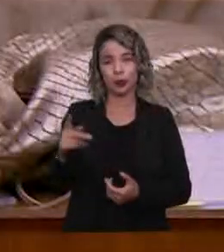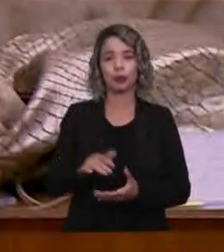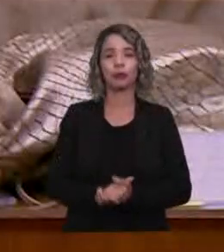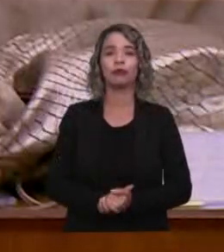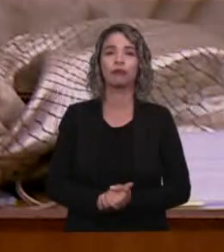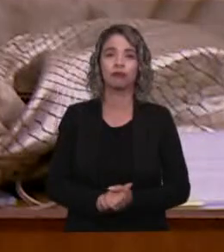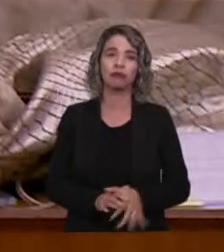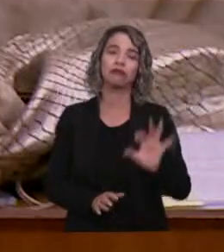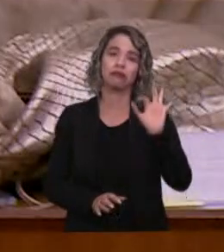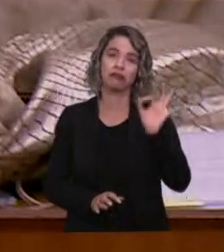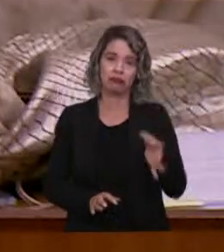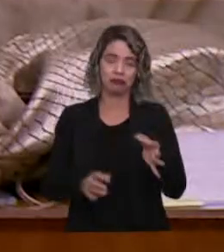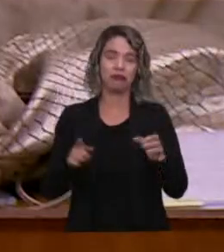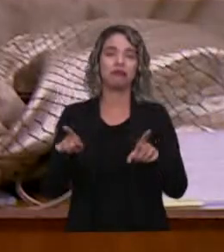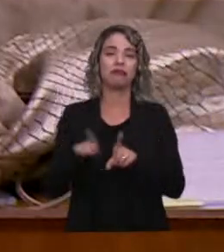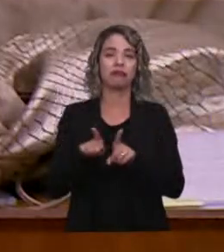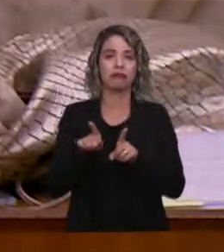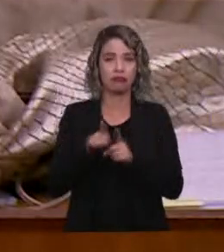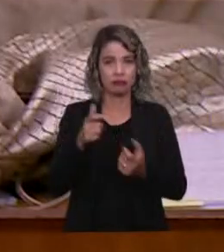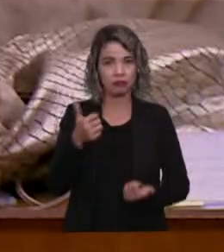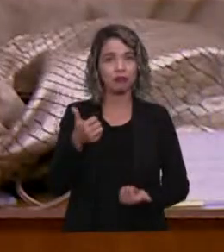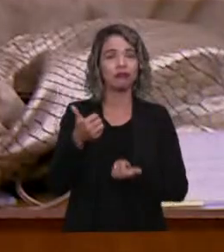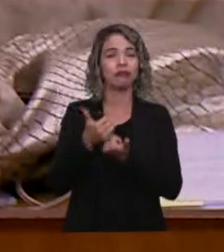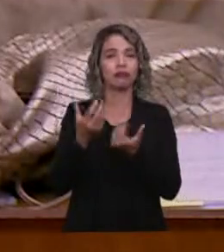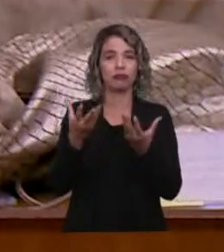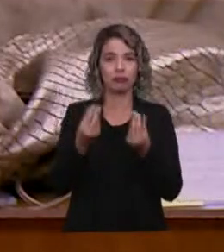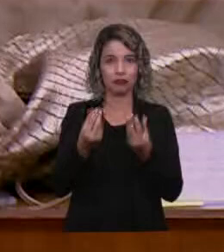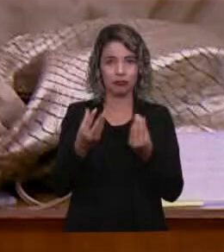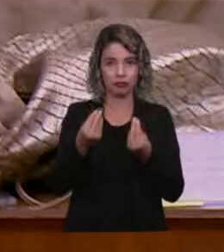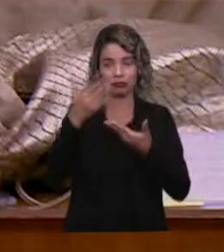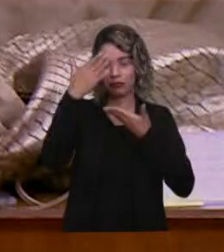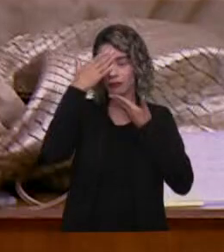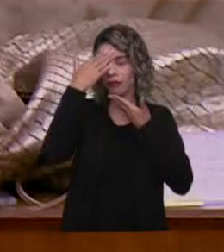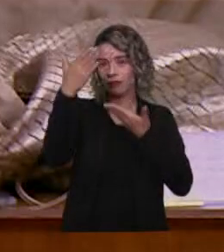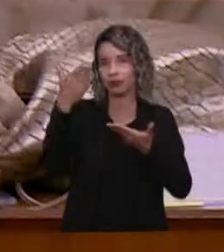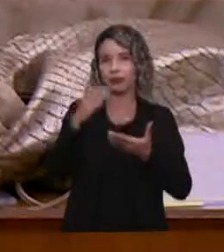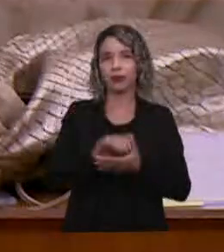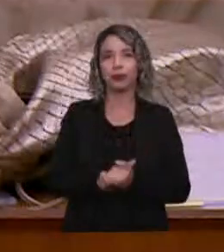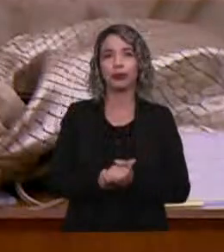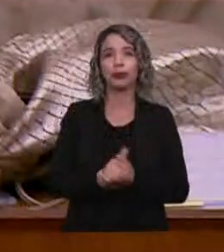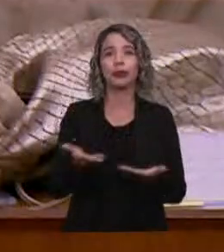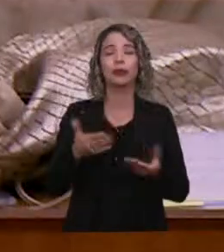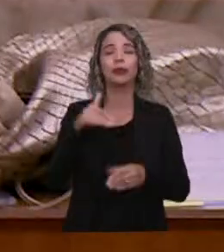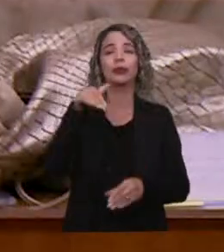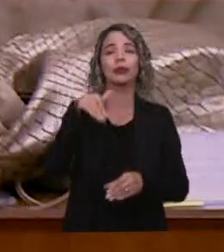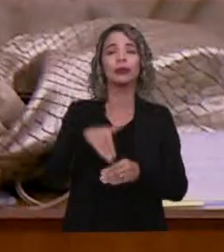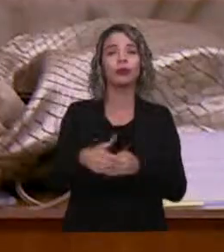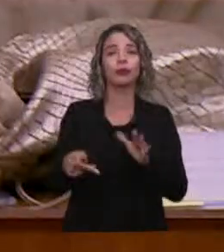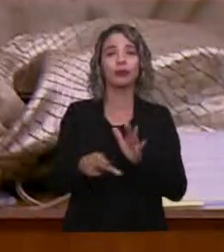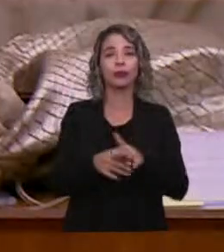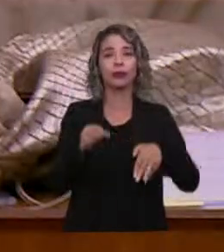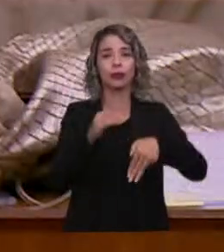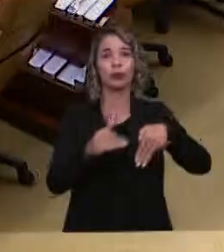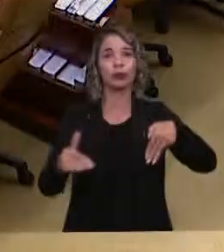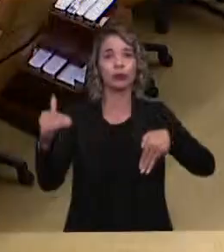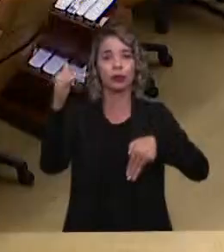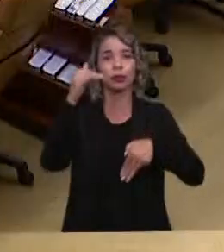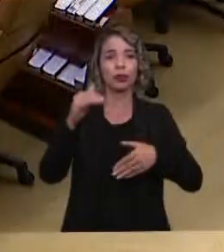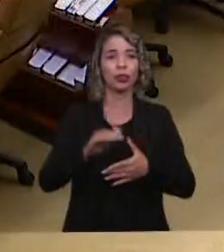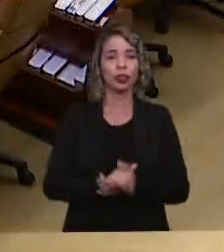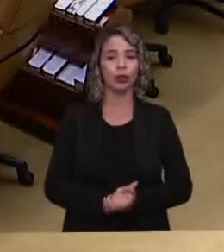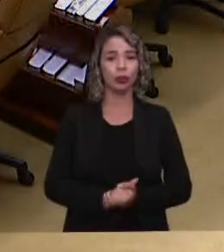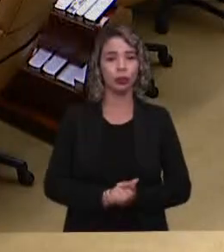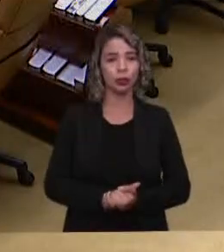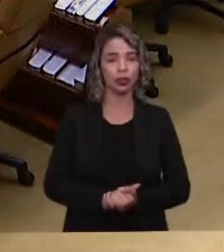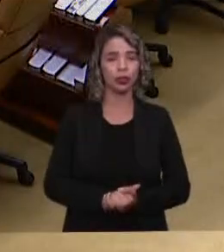dúvida auxilia muito, ministro Fachin. Fico grata. Colho o voto do ministro Nunes Marques.